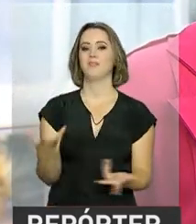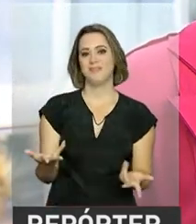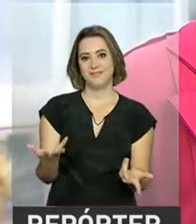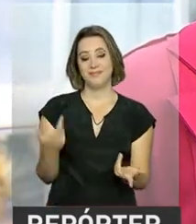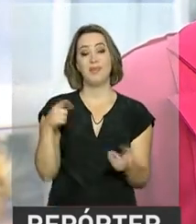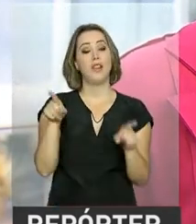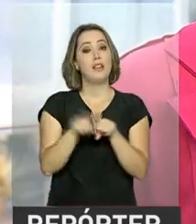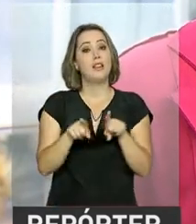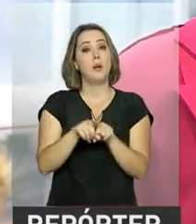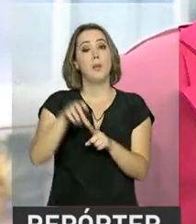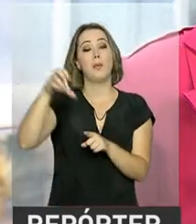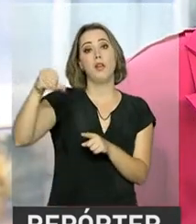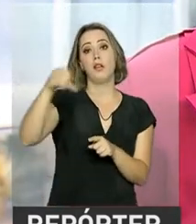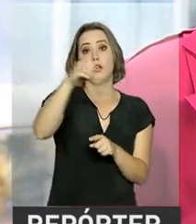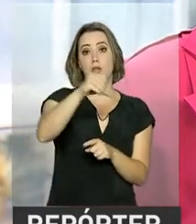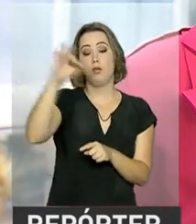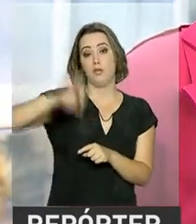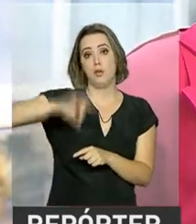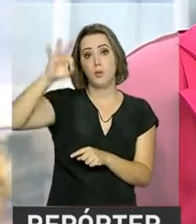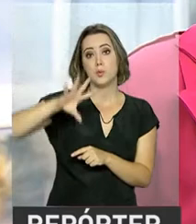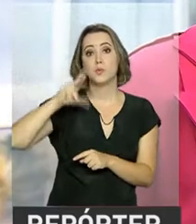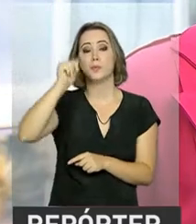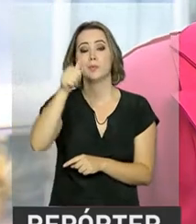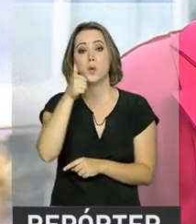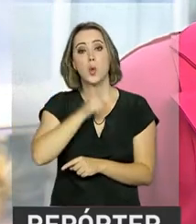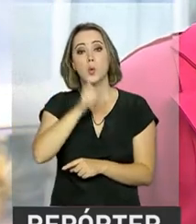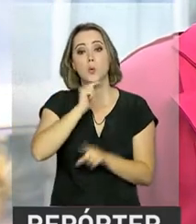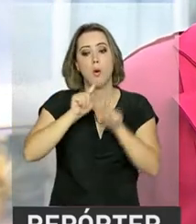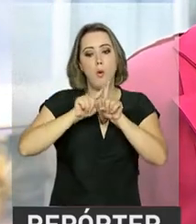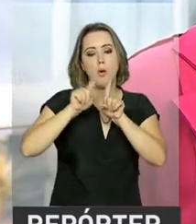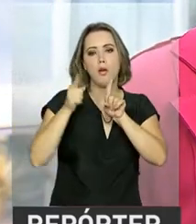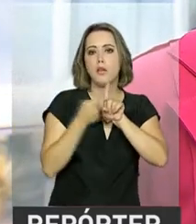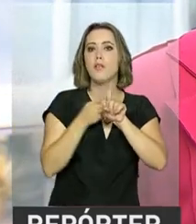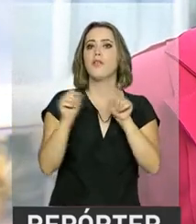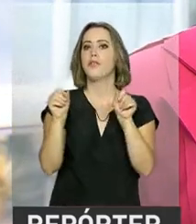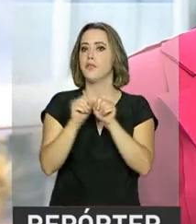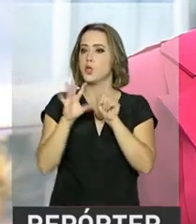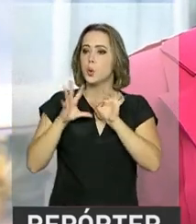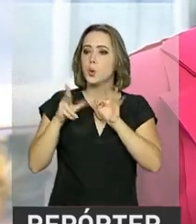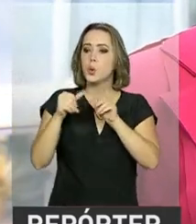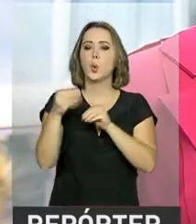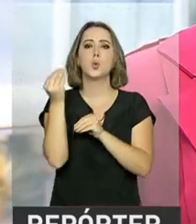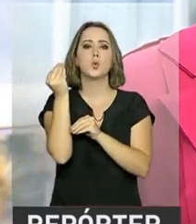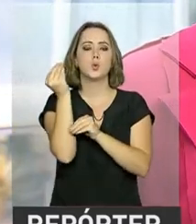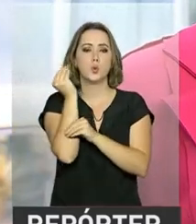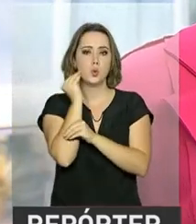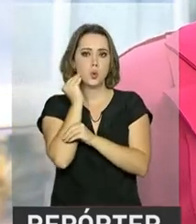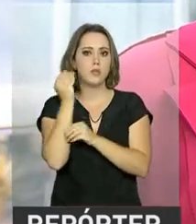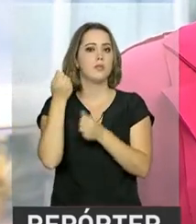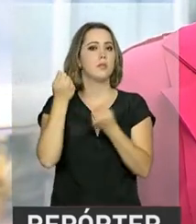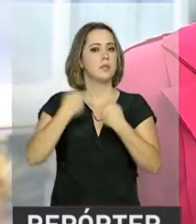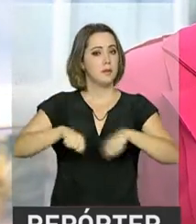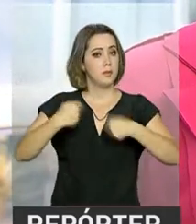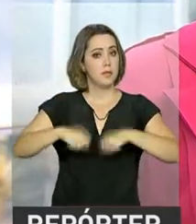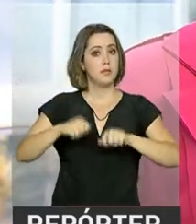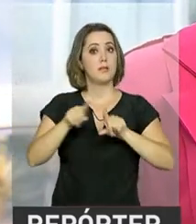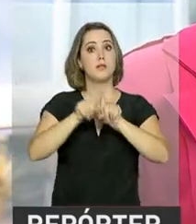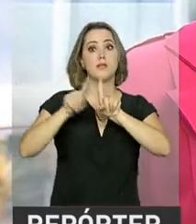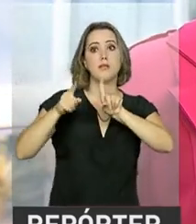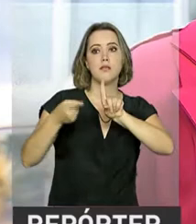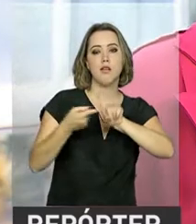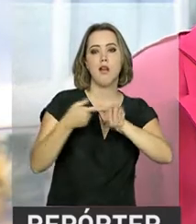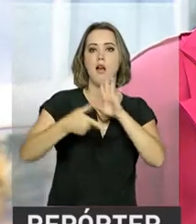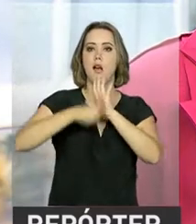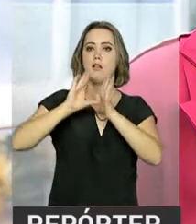que 99% das gestantes realizaram o exame pré-natal. O acompanhamento em saúde faz parte das